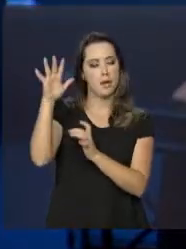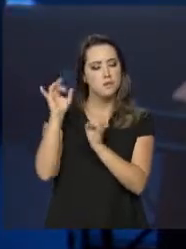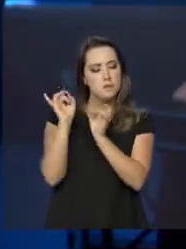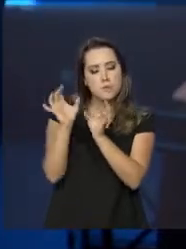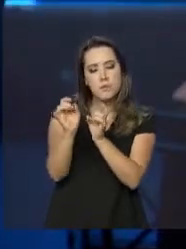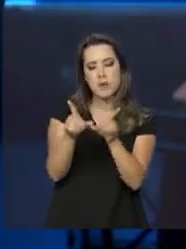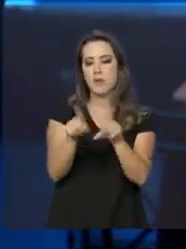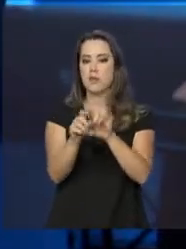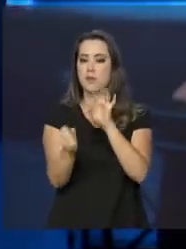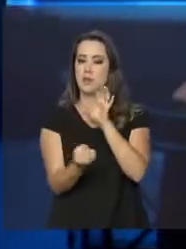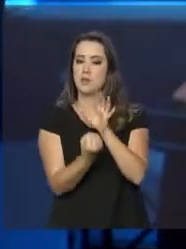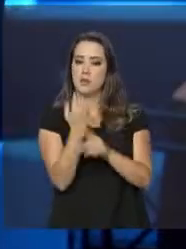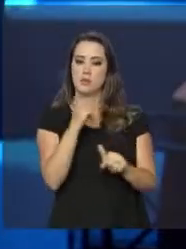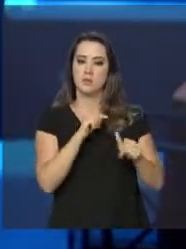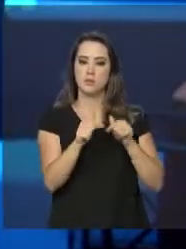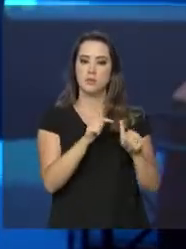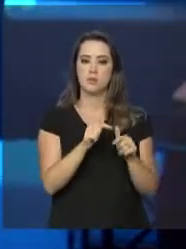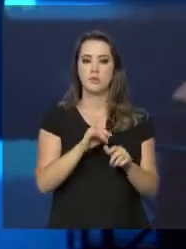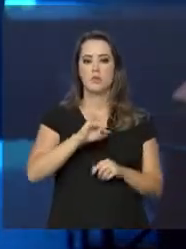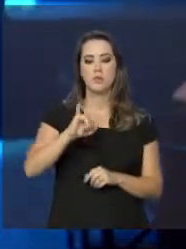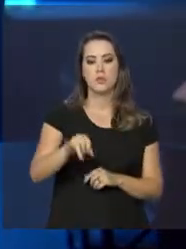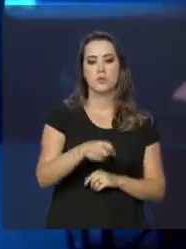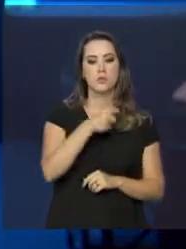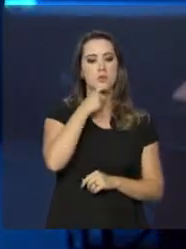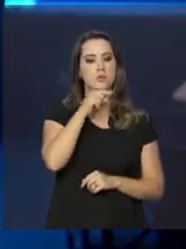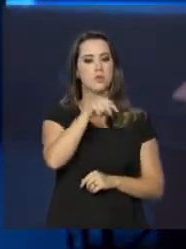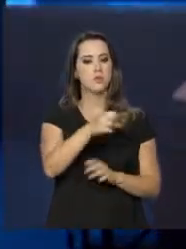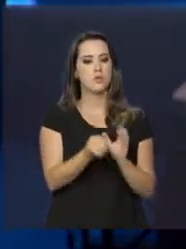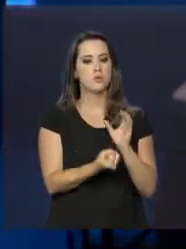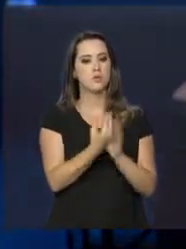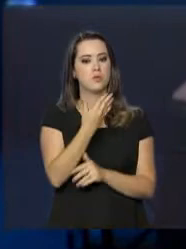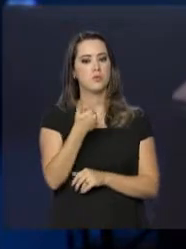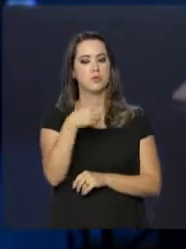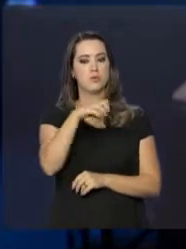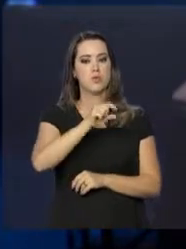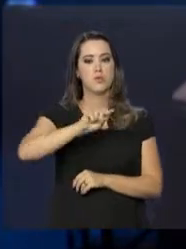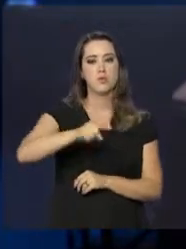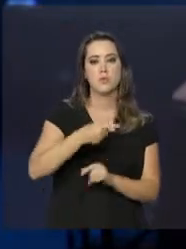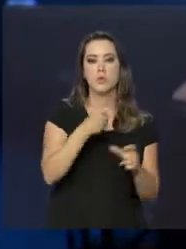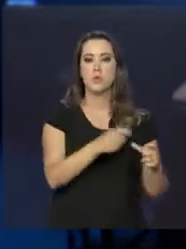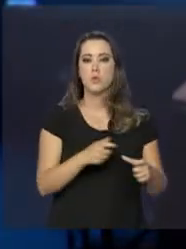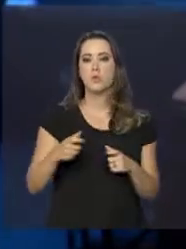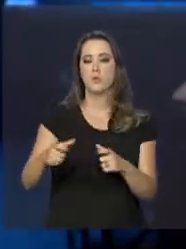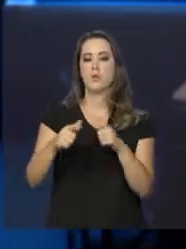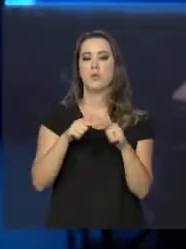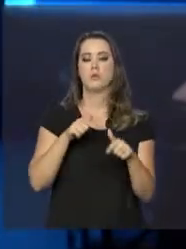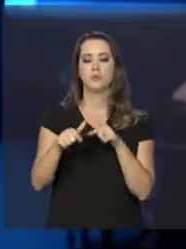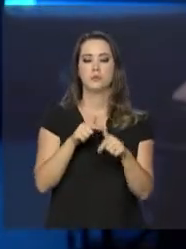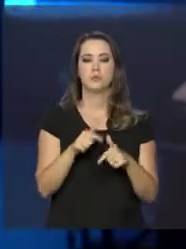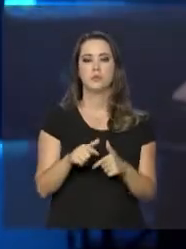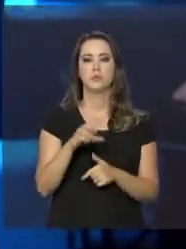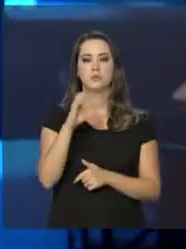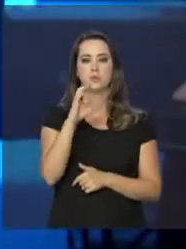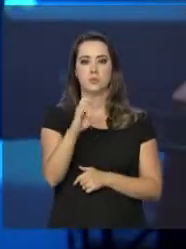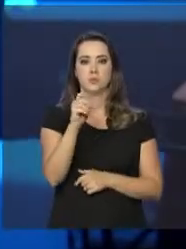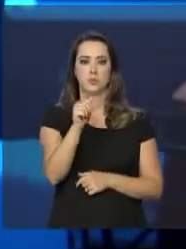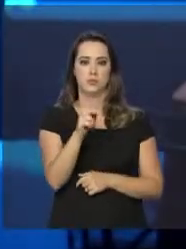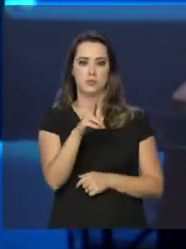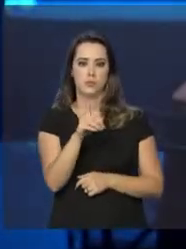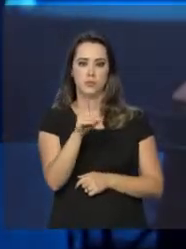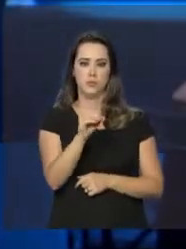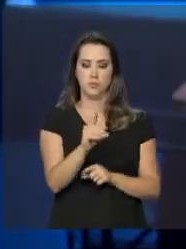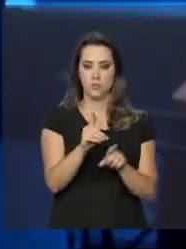também na geração de emprego no mês de julho foram gerados 19 mil postos de trabalho segundo o caged o cadastro